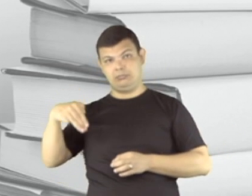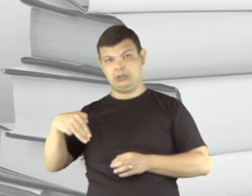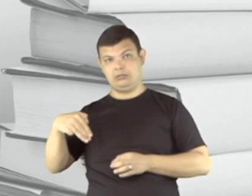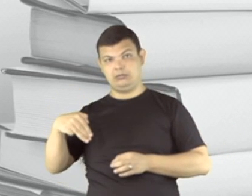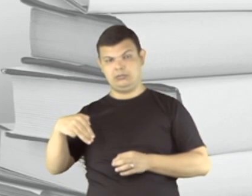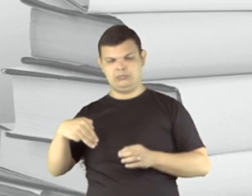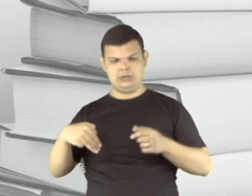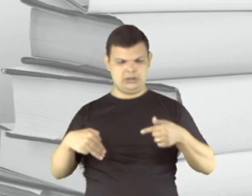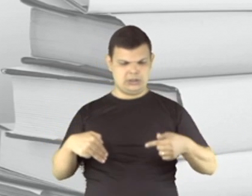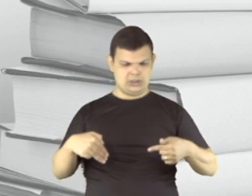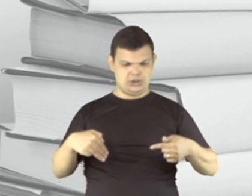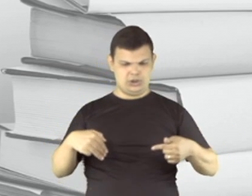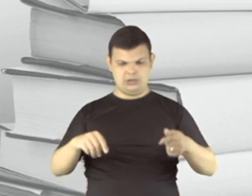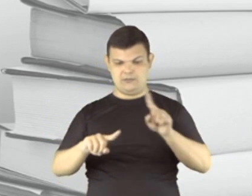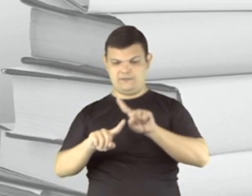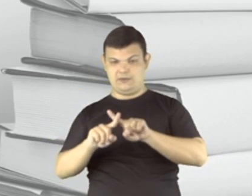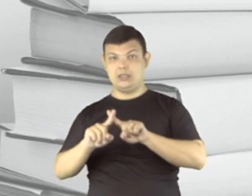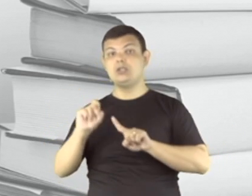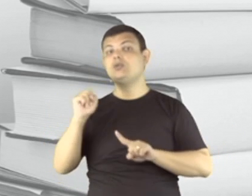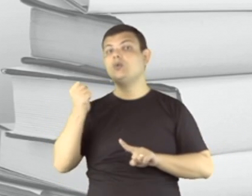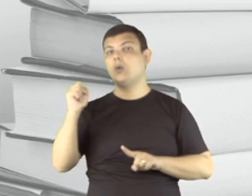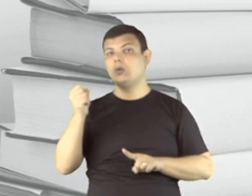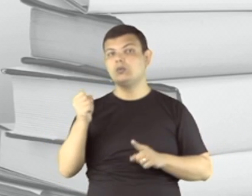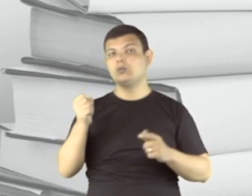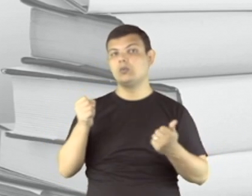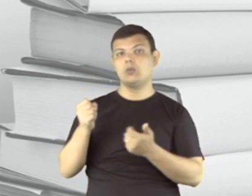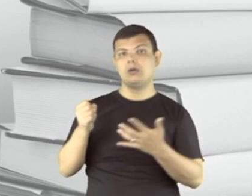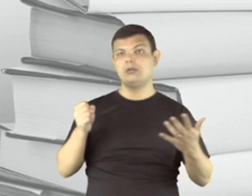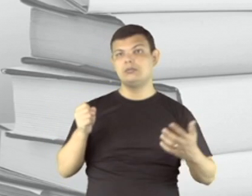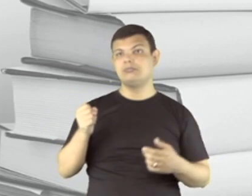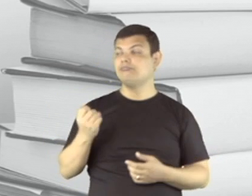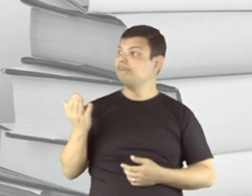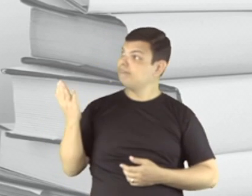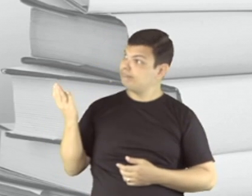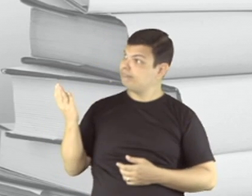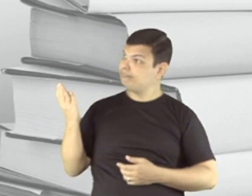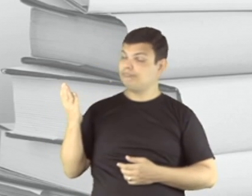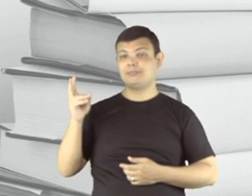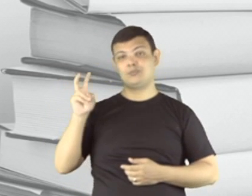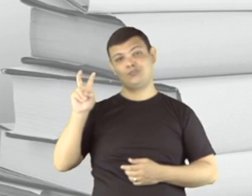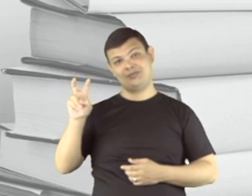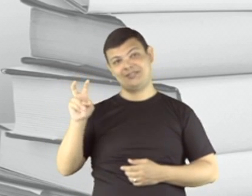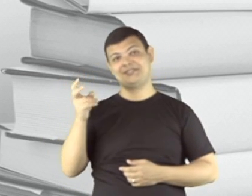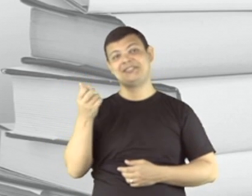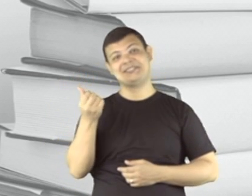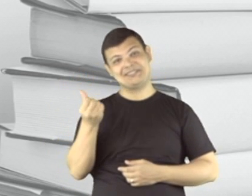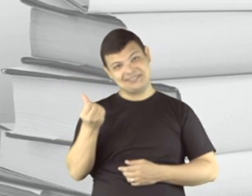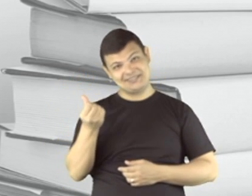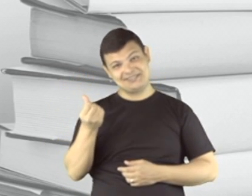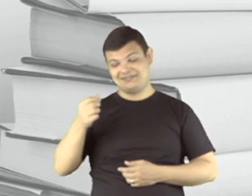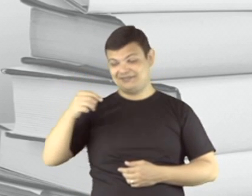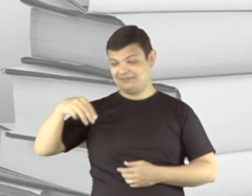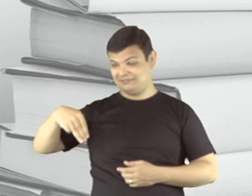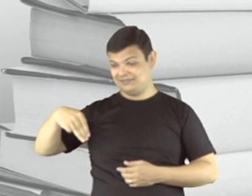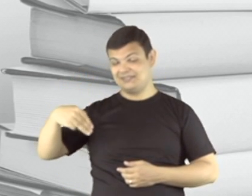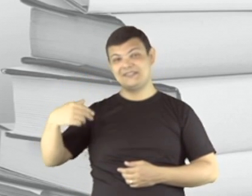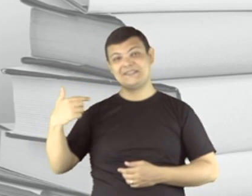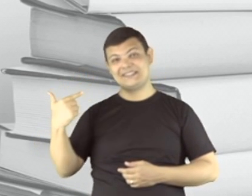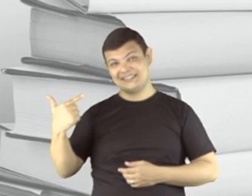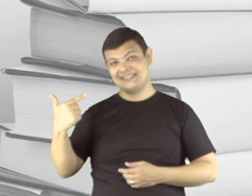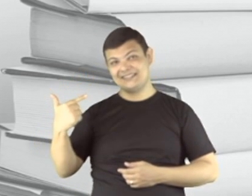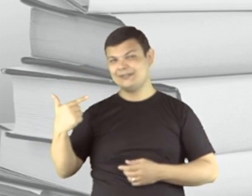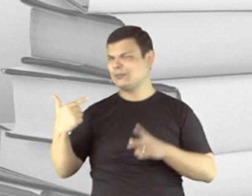Ao multiplicar 7 vezes 8, eu terei 56 metros quadrados, como nós